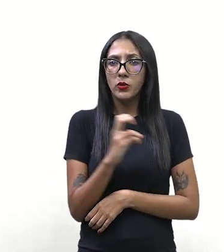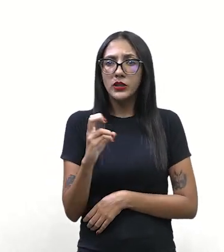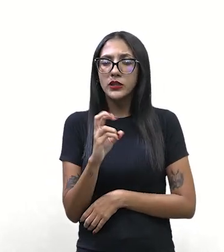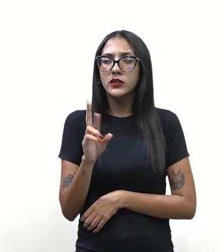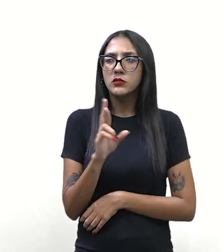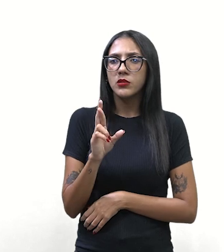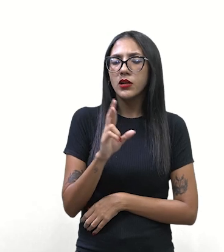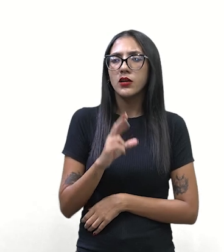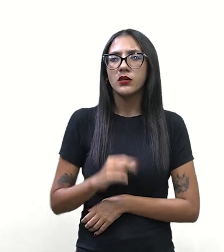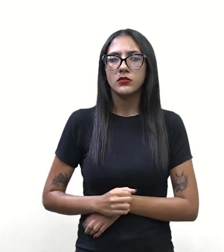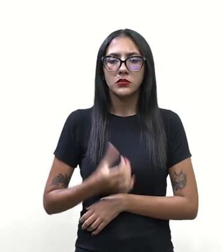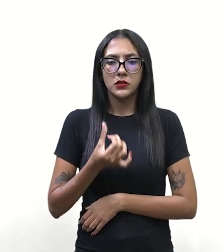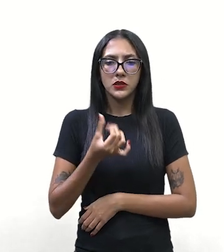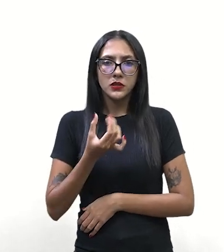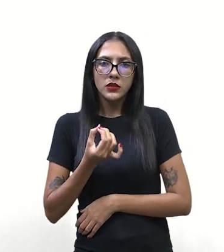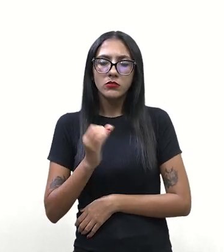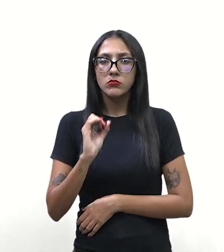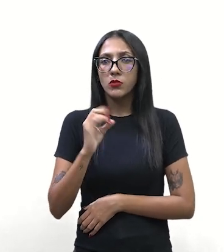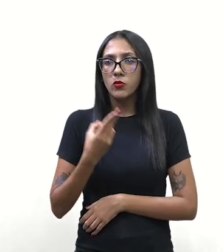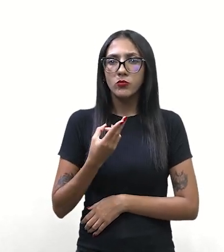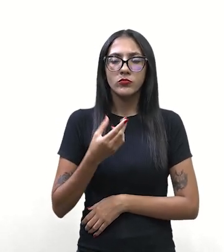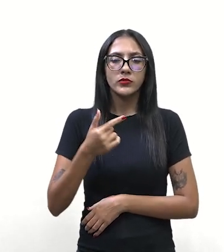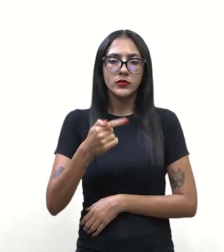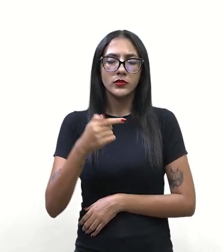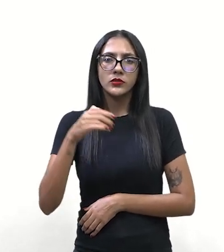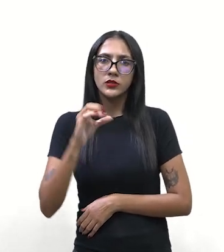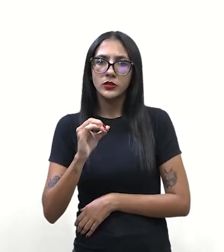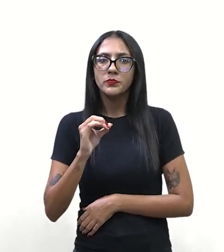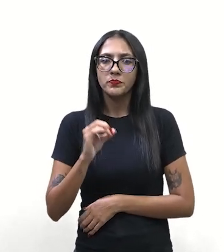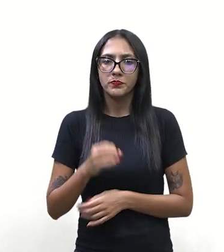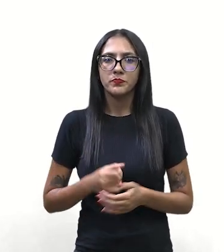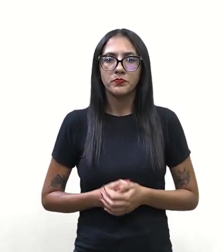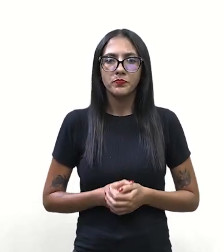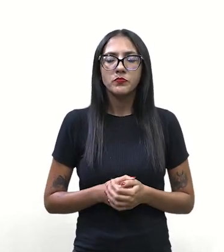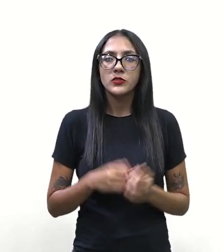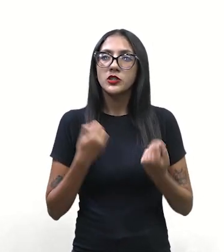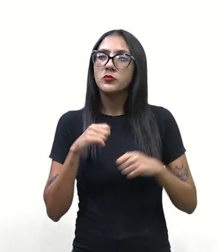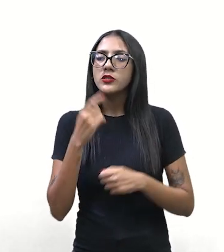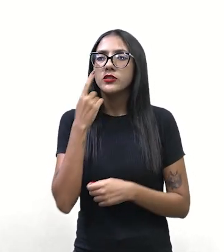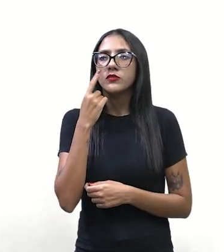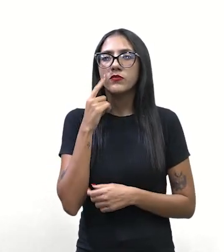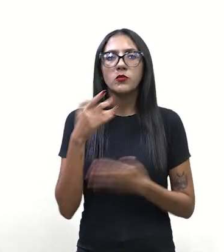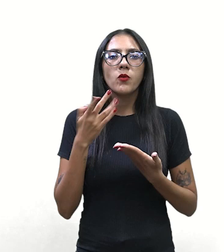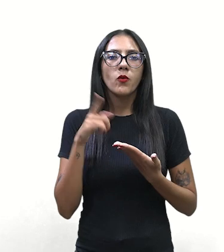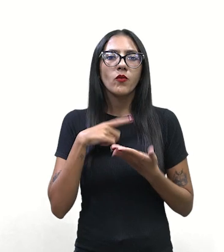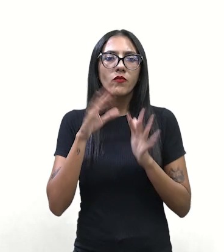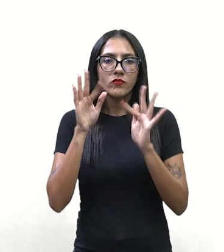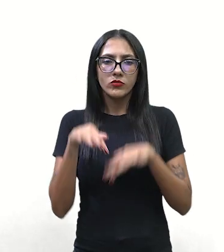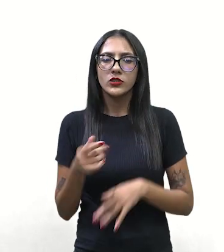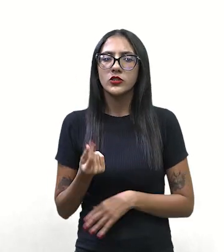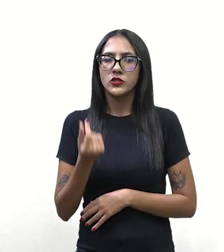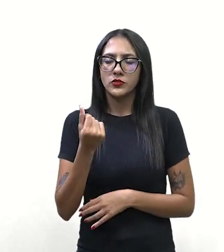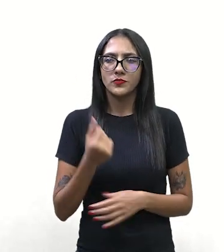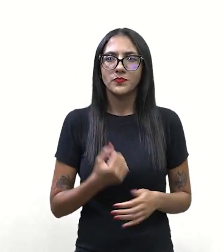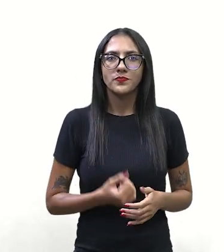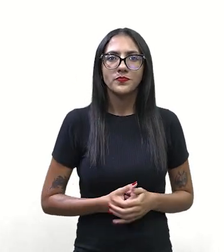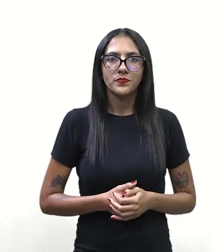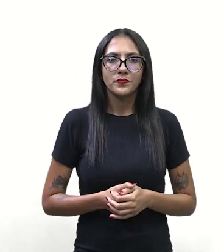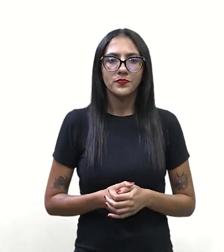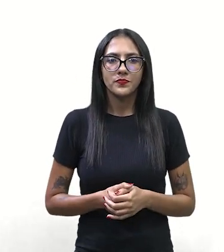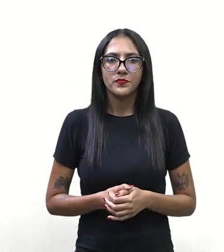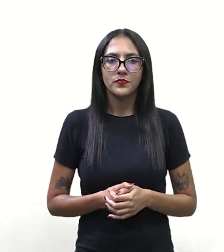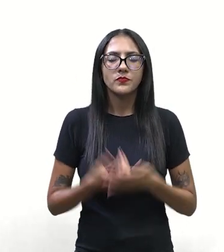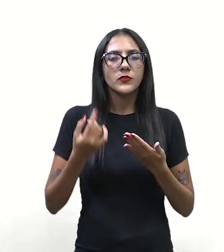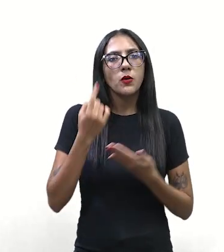R$60, R$70. A gente vai definir ainda quanto vai ser esse lucro. Digamos que você queira